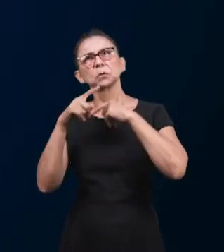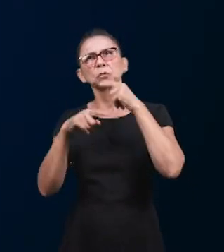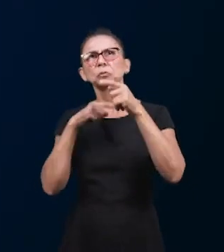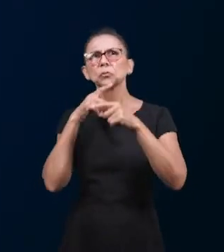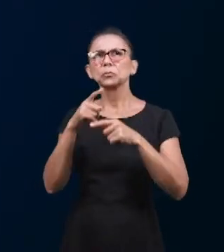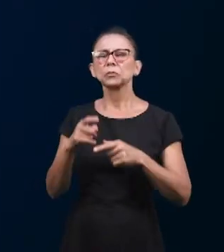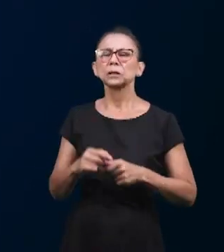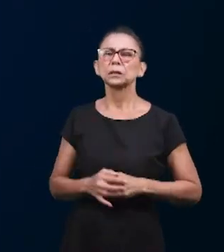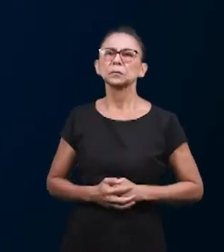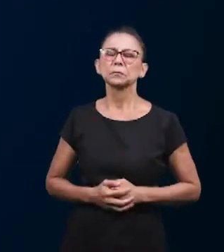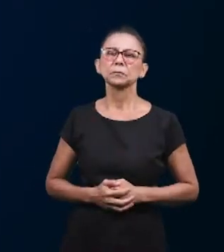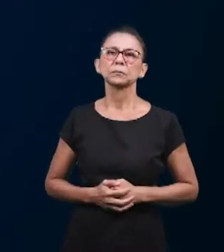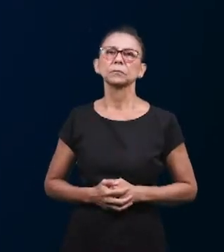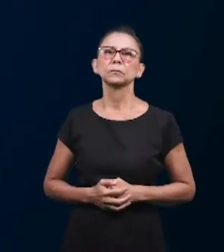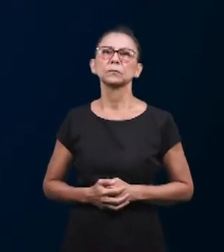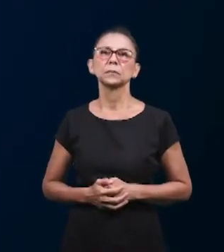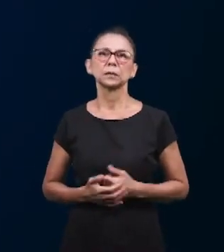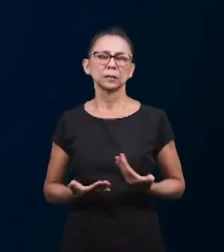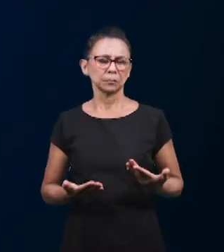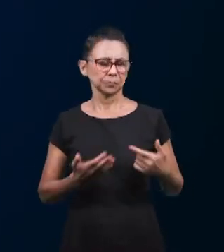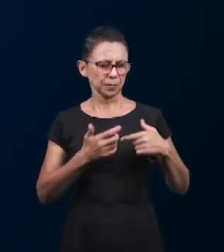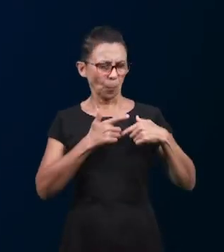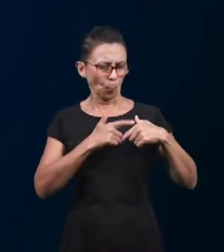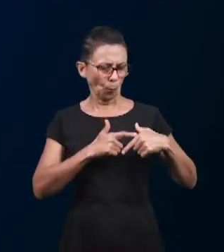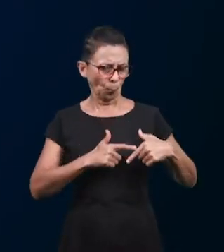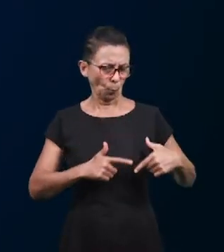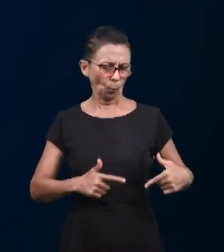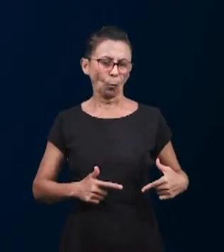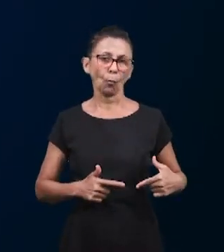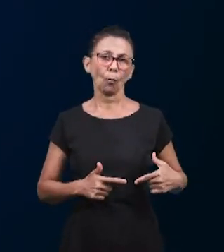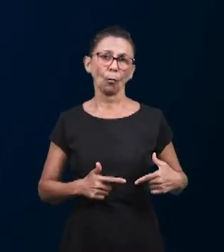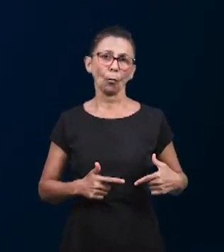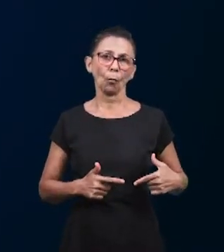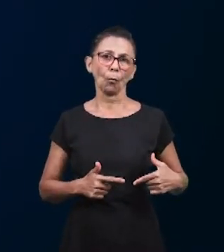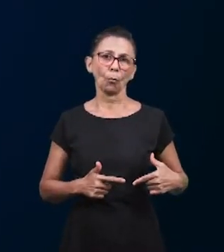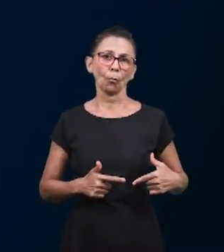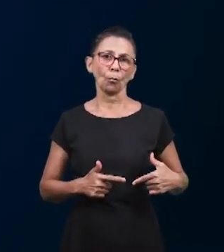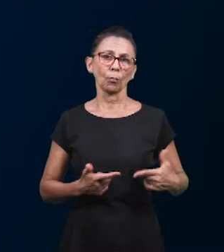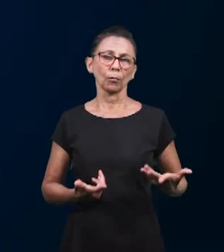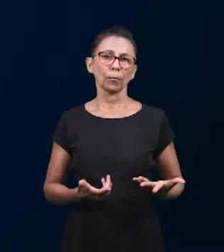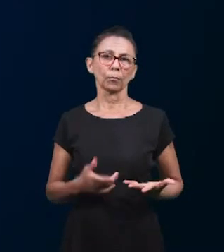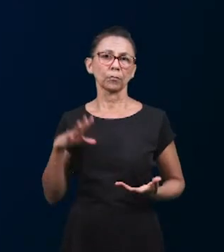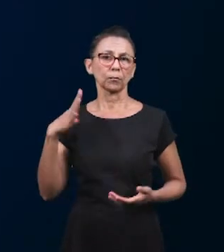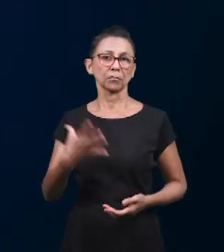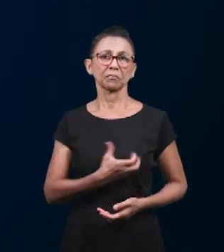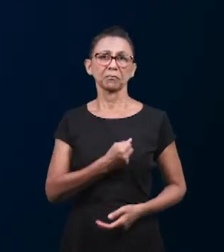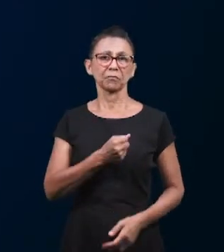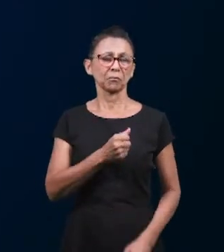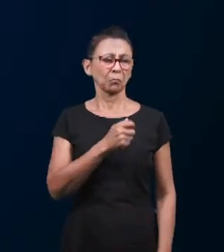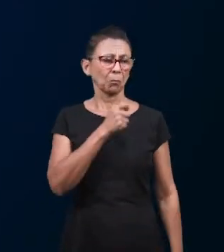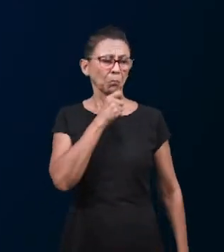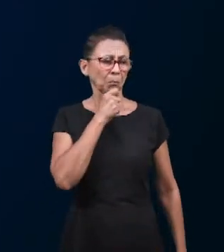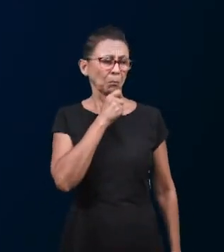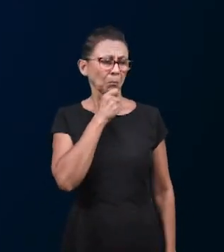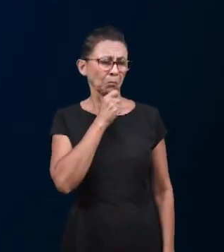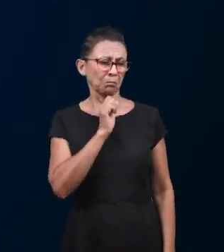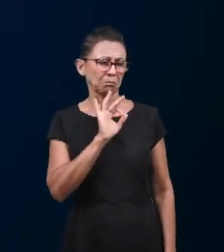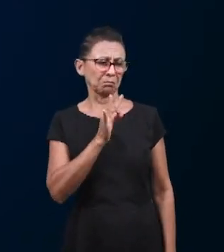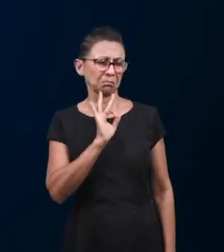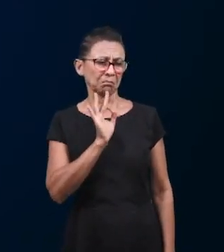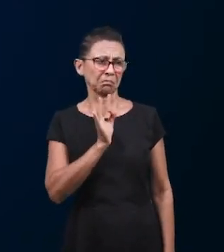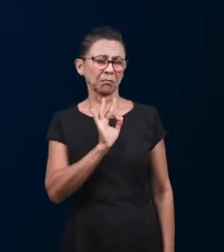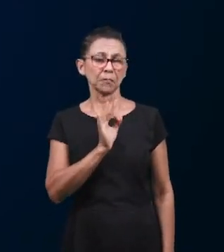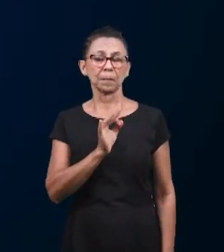incerteza e, por fim, o vazio no que diz respeito à salvação. Jesus, porém, lhe